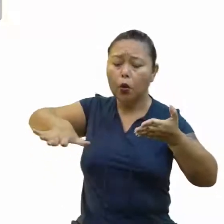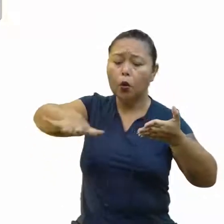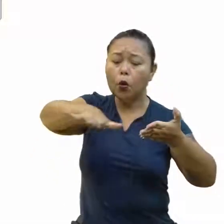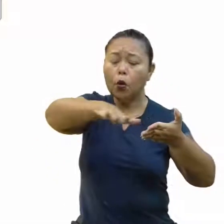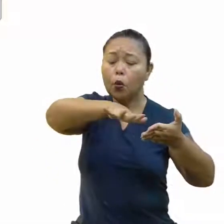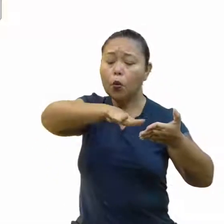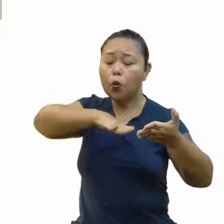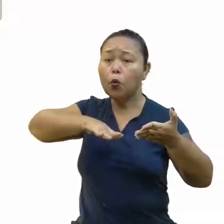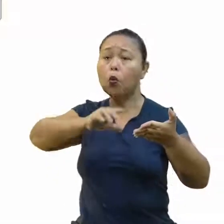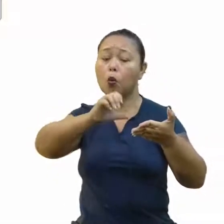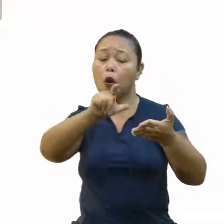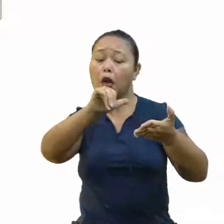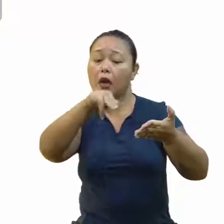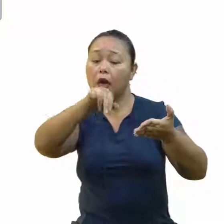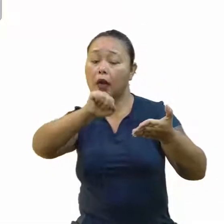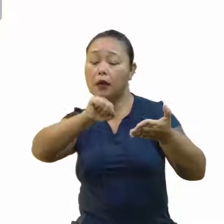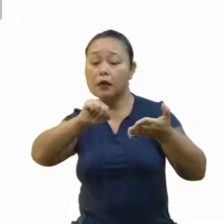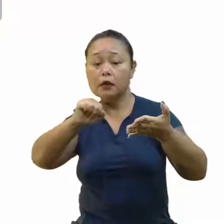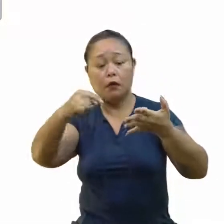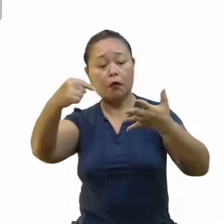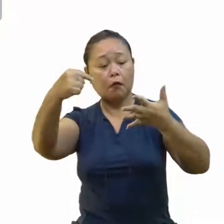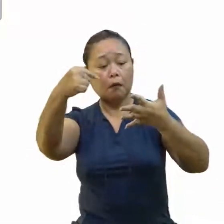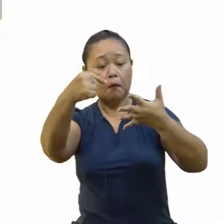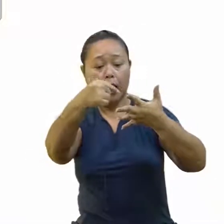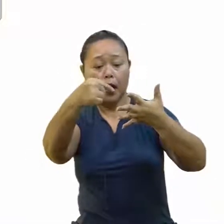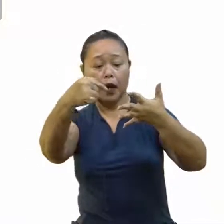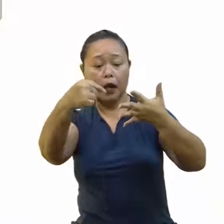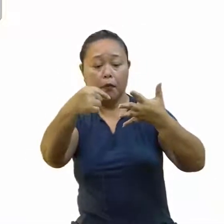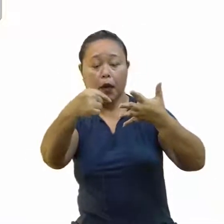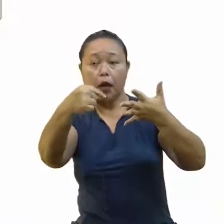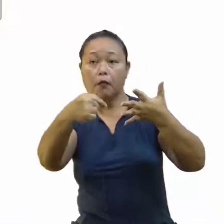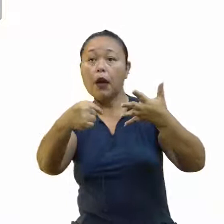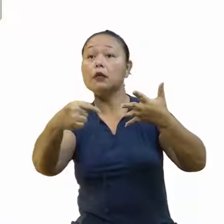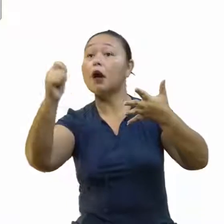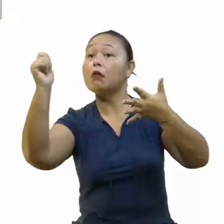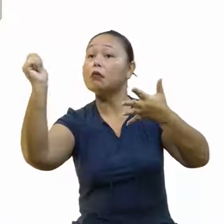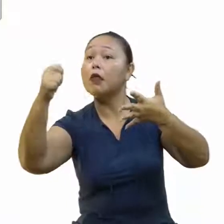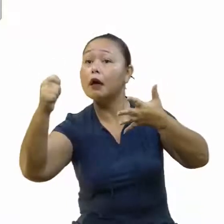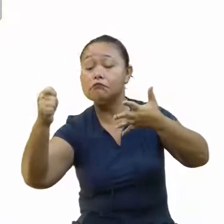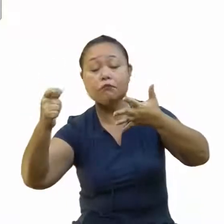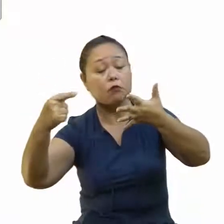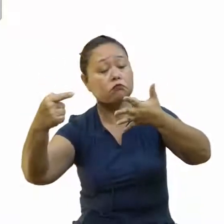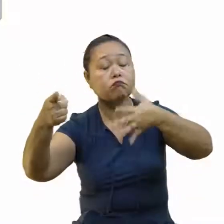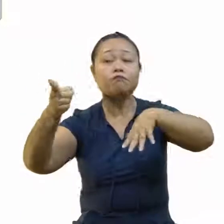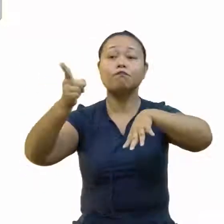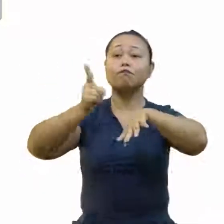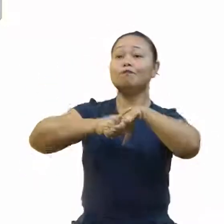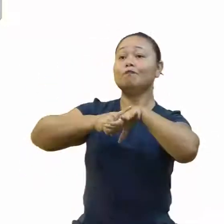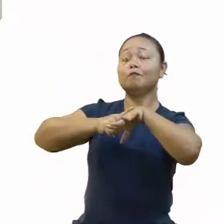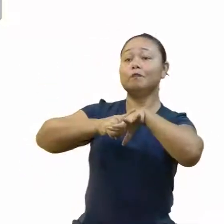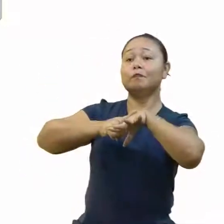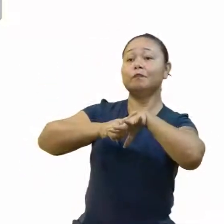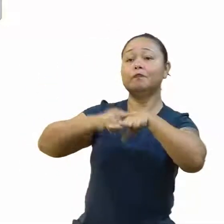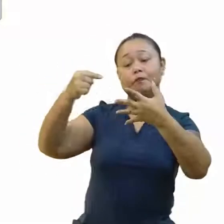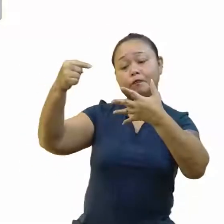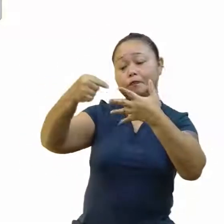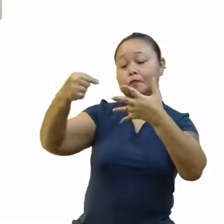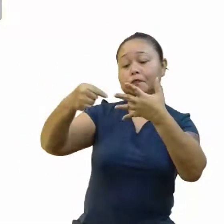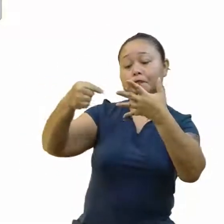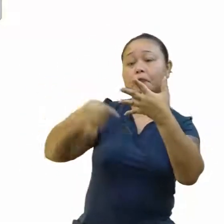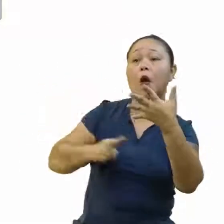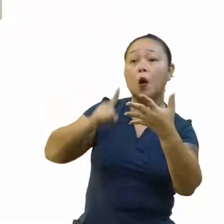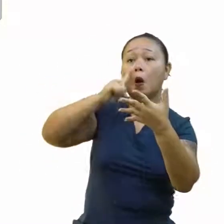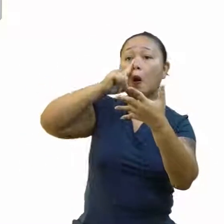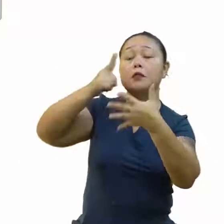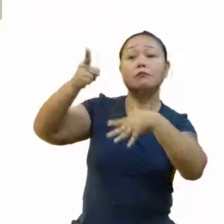ela é multifatorial. Nós já entendemos que uma pessoa, para ser hipertensa, ela vai ter ali uma série de fatores de risco.